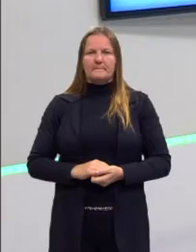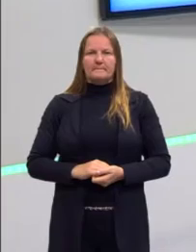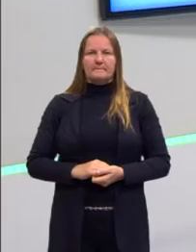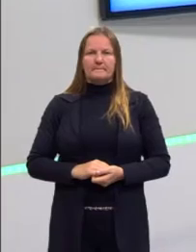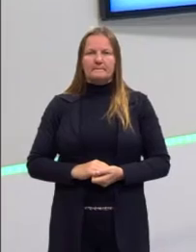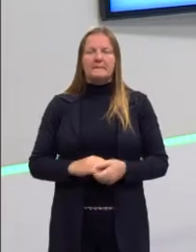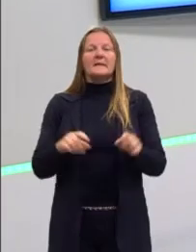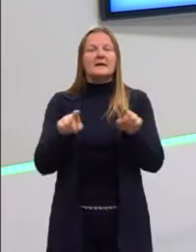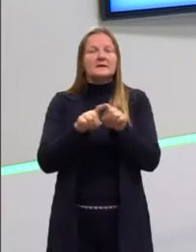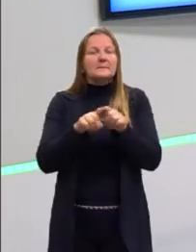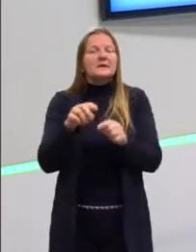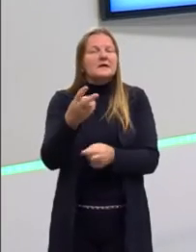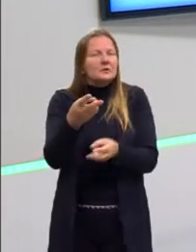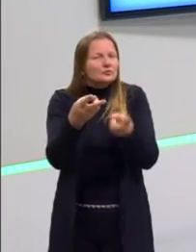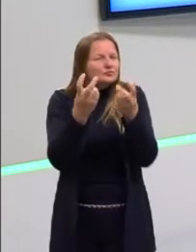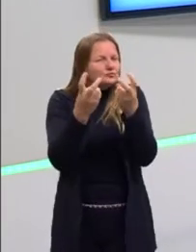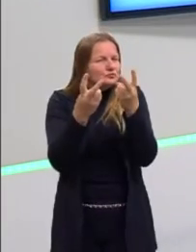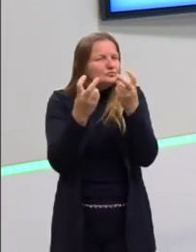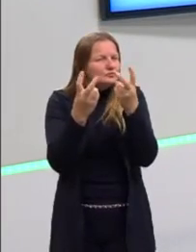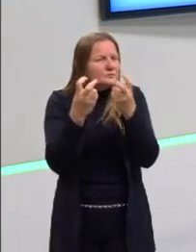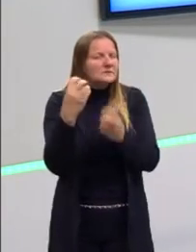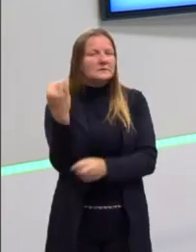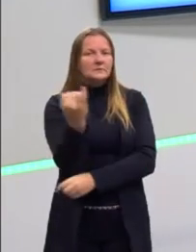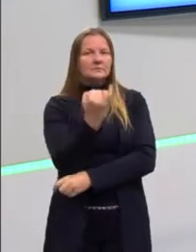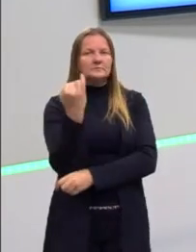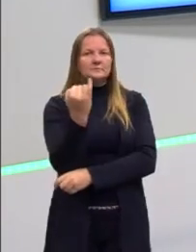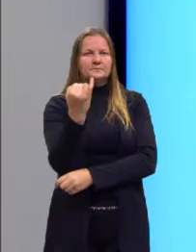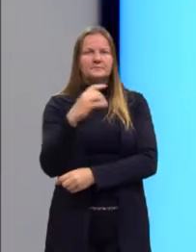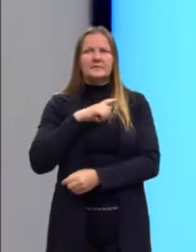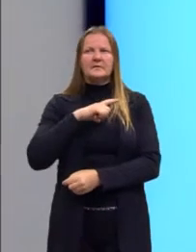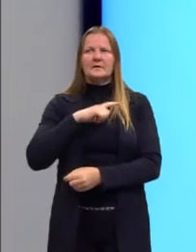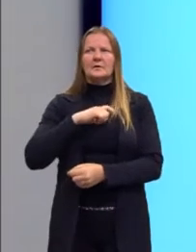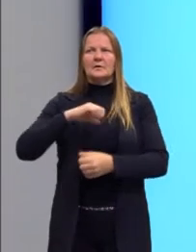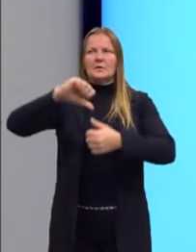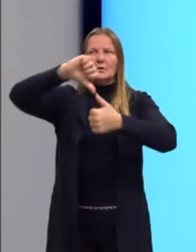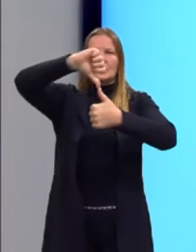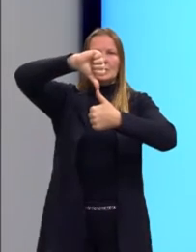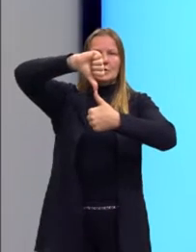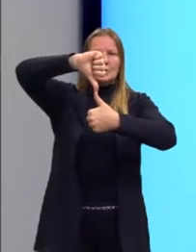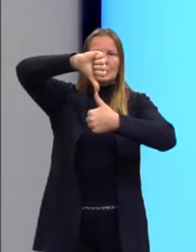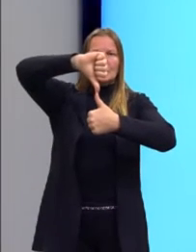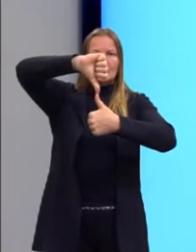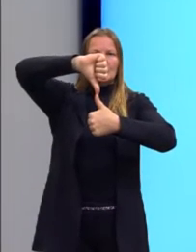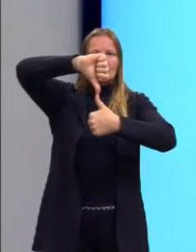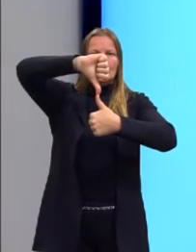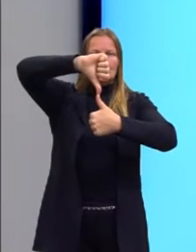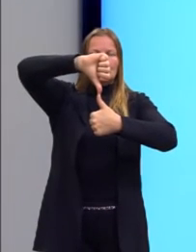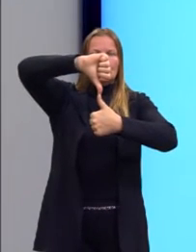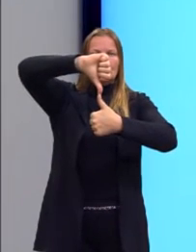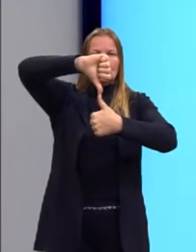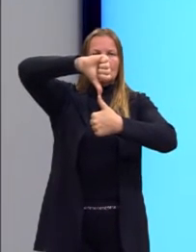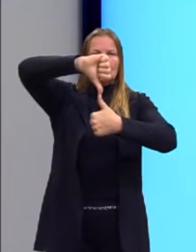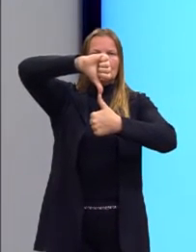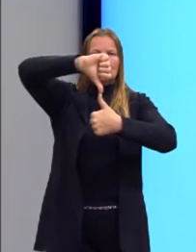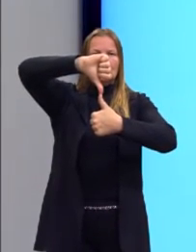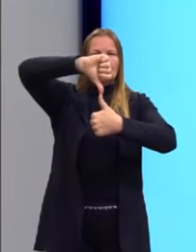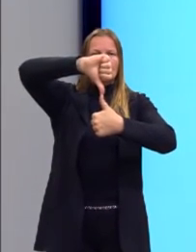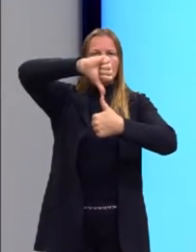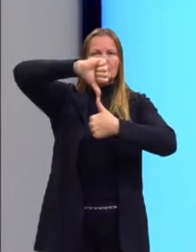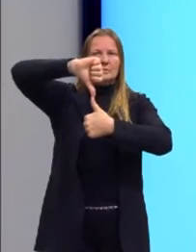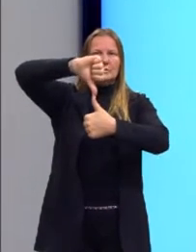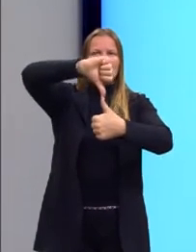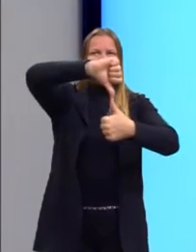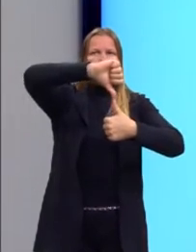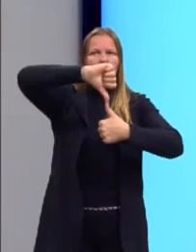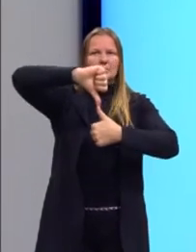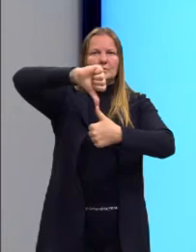uma questão que chamar a atenção para nós é justamente essa área Central aqui aonde nós temos a América Central ele é um